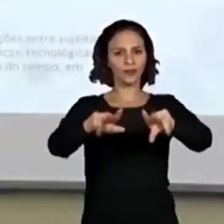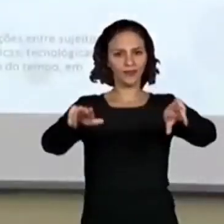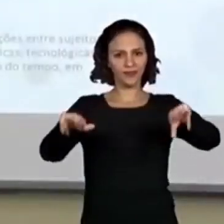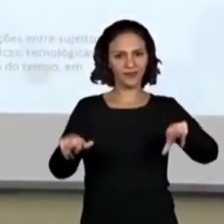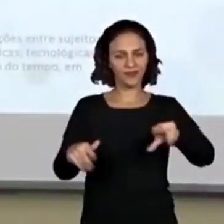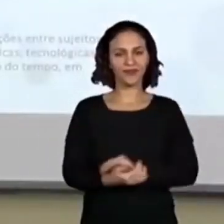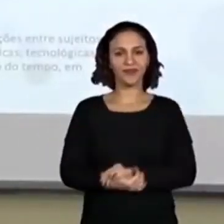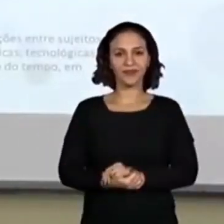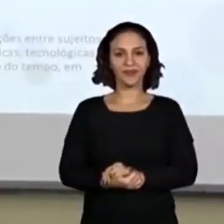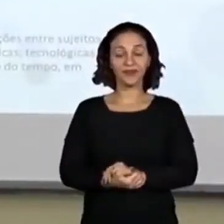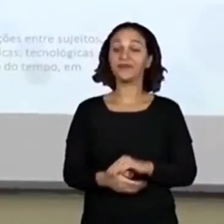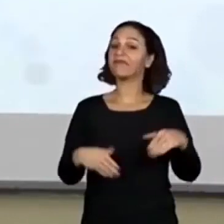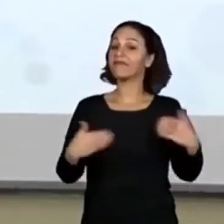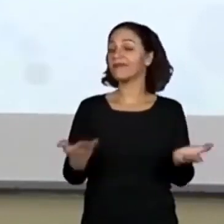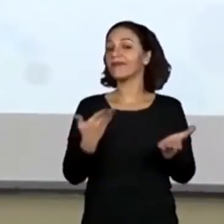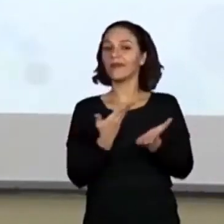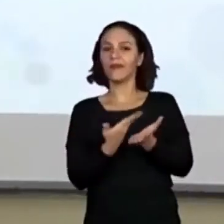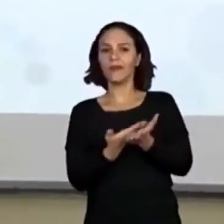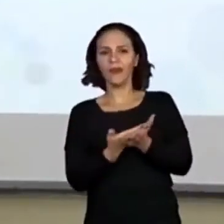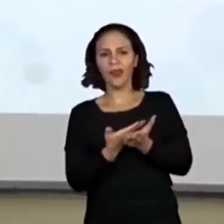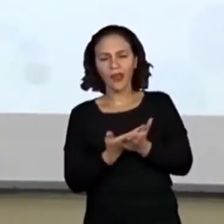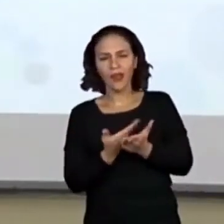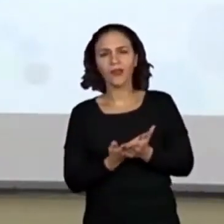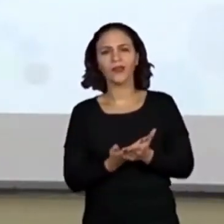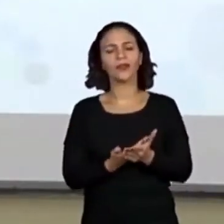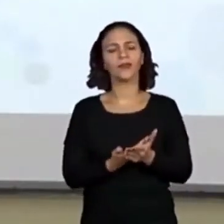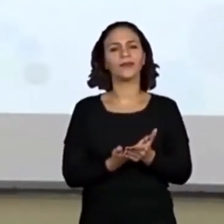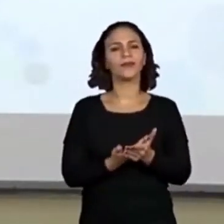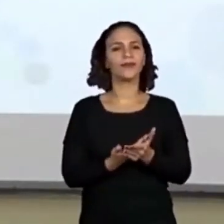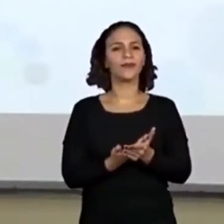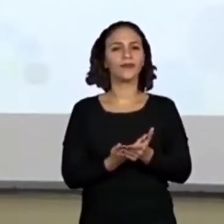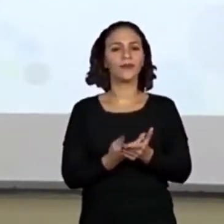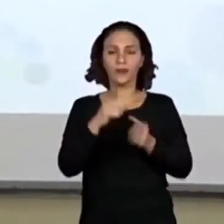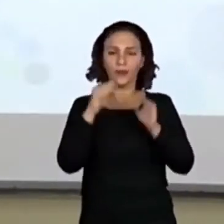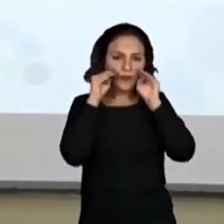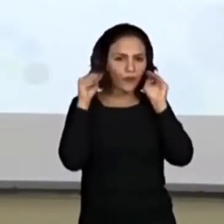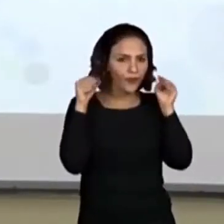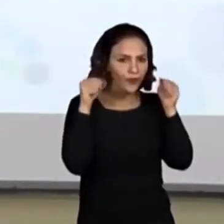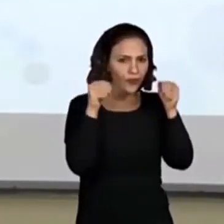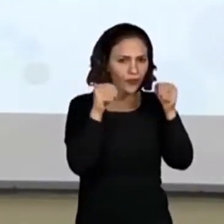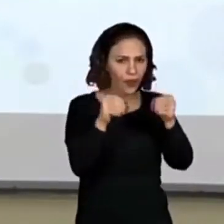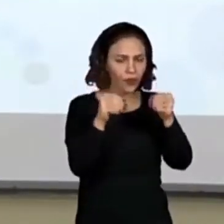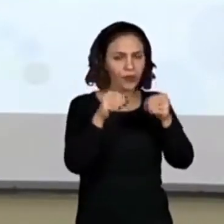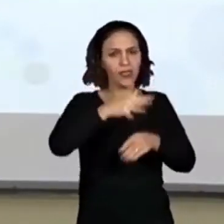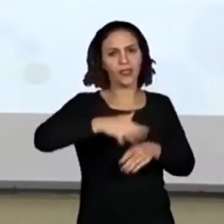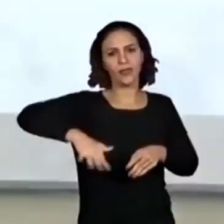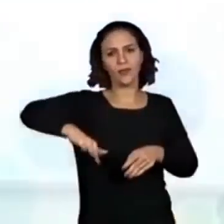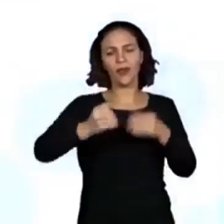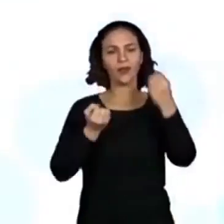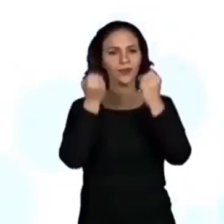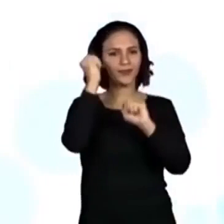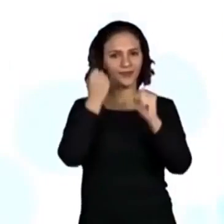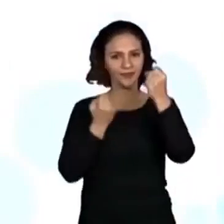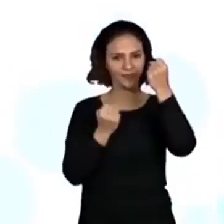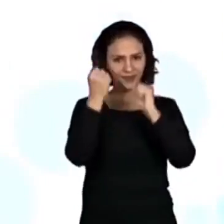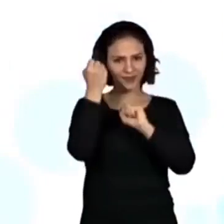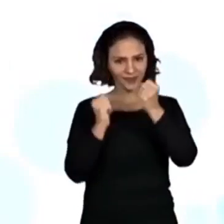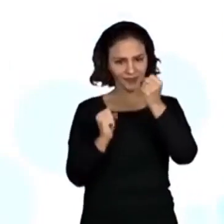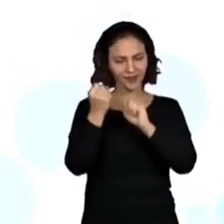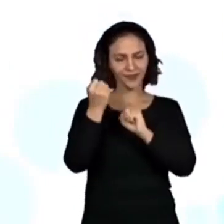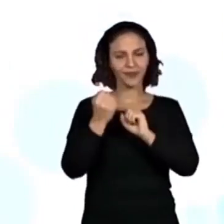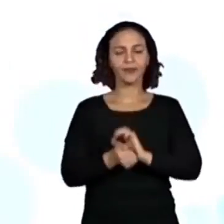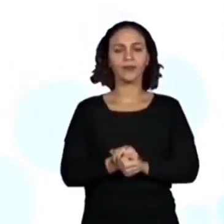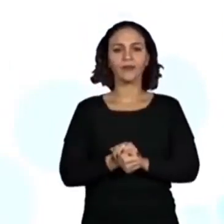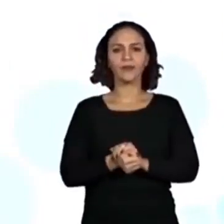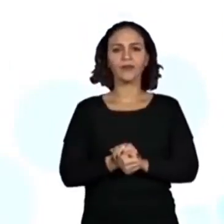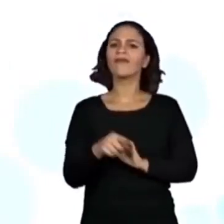Então, a nossa aula, ela vai focar o espaço industrial. O